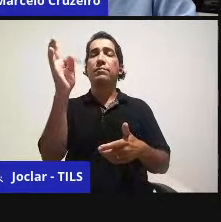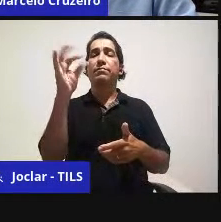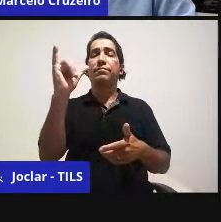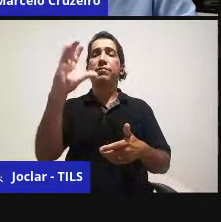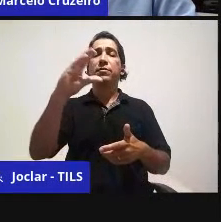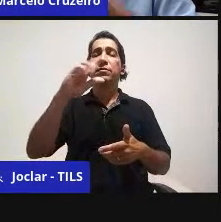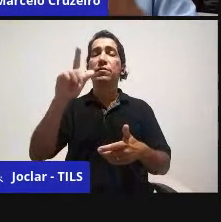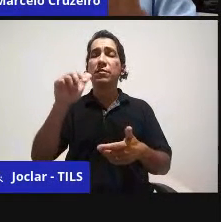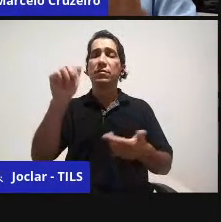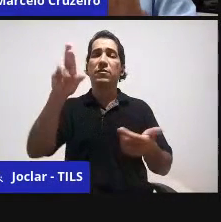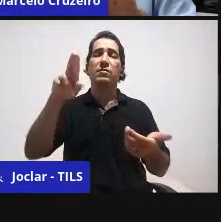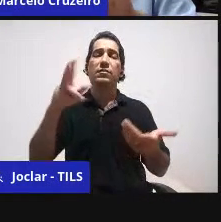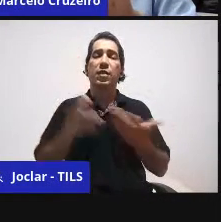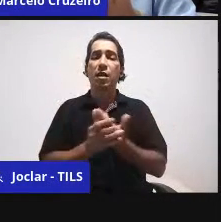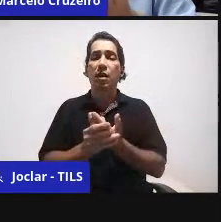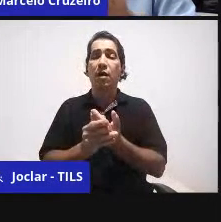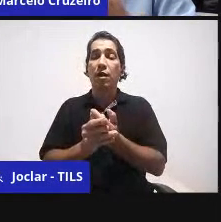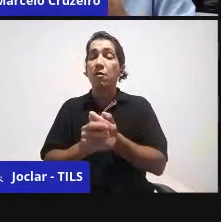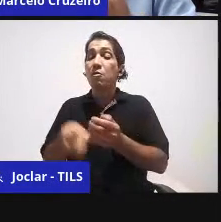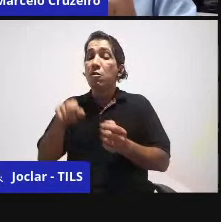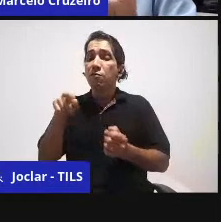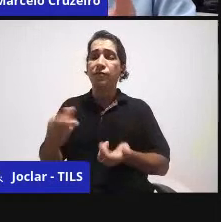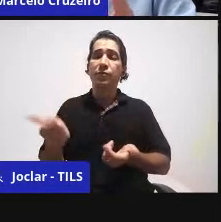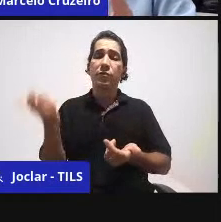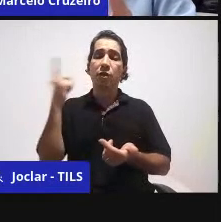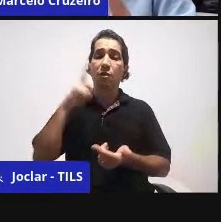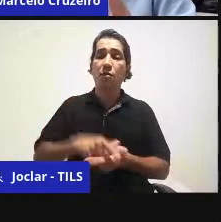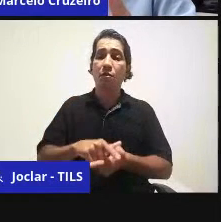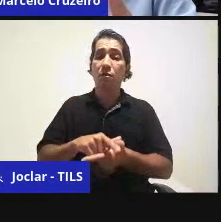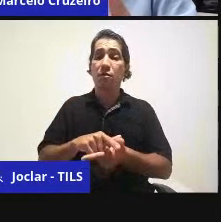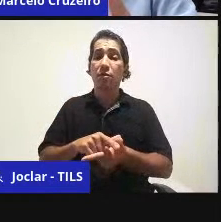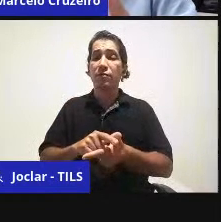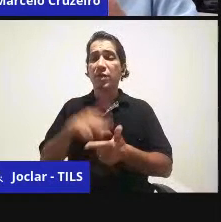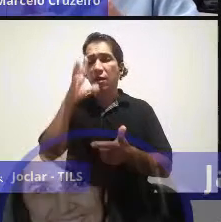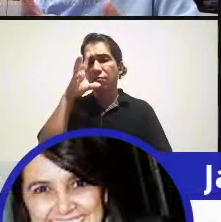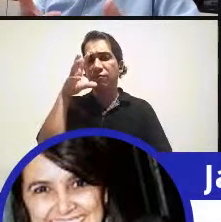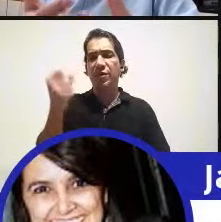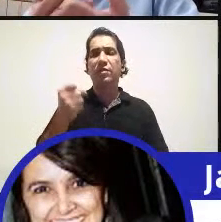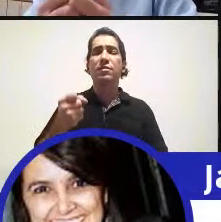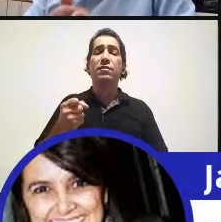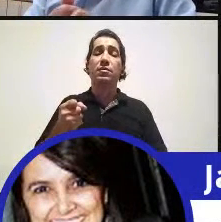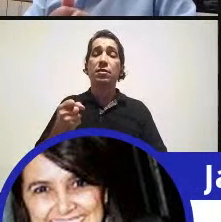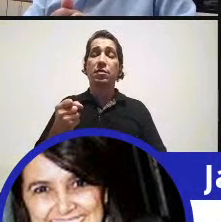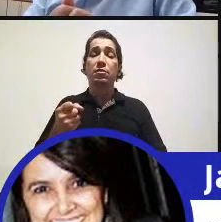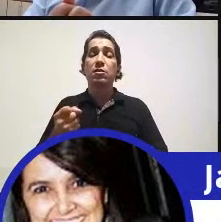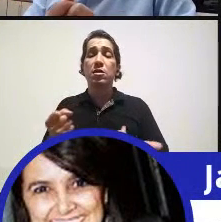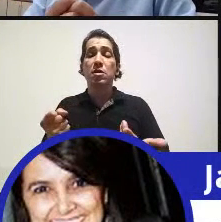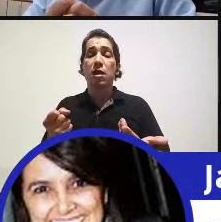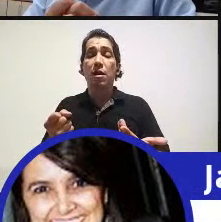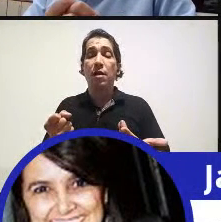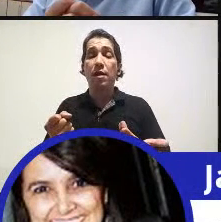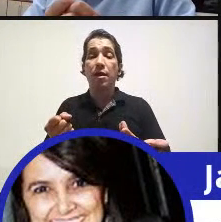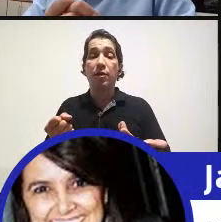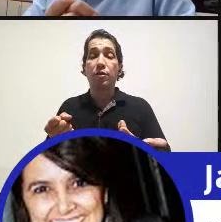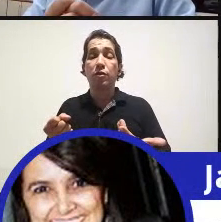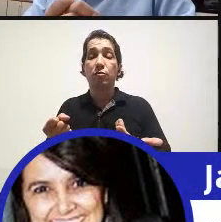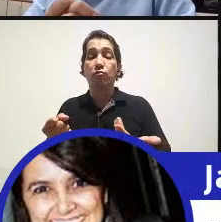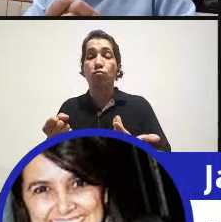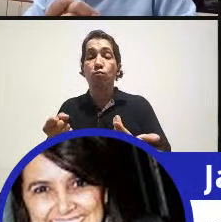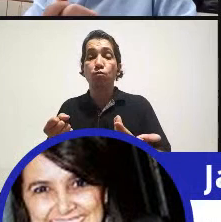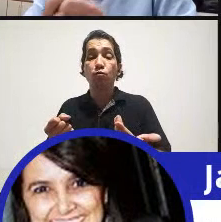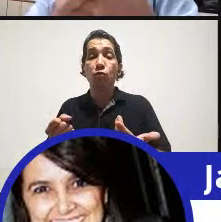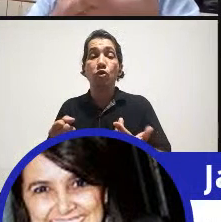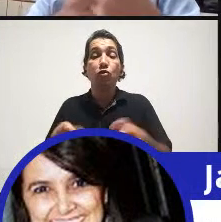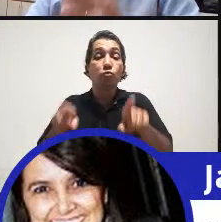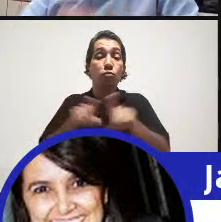antecipar a tomada de decisão também de forma compartilhada. Não somente de forma autônoma, mas também compartilhar essa tomada de